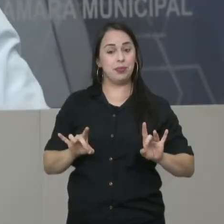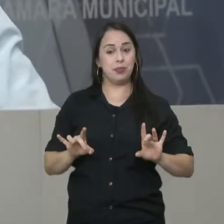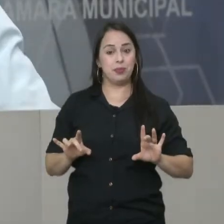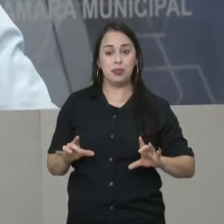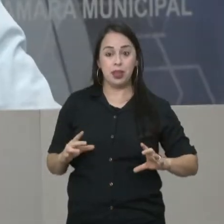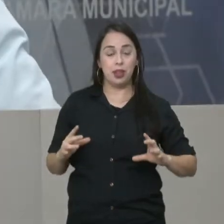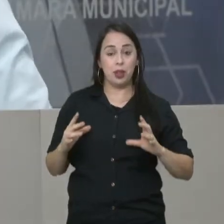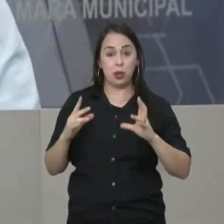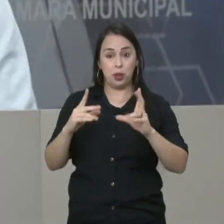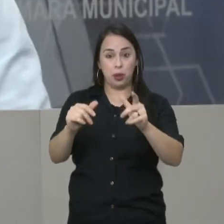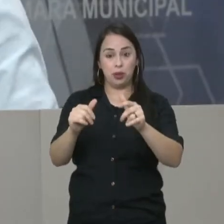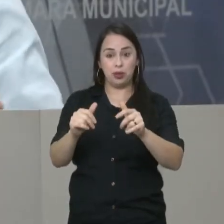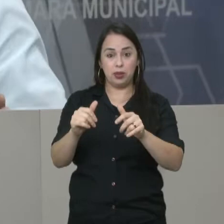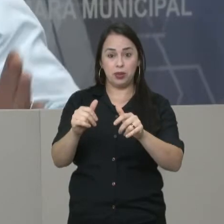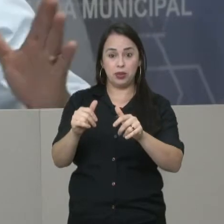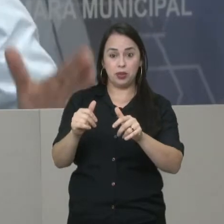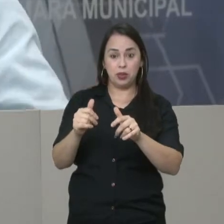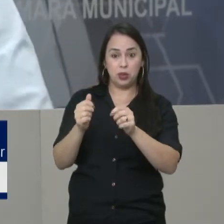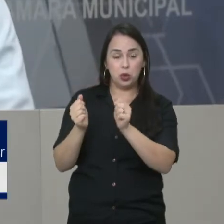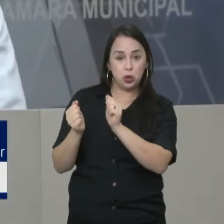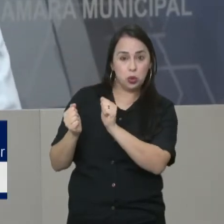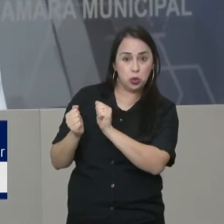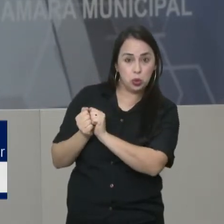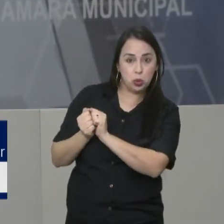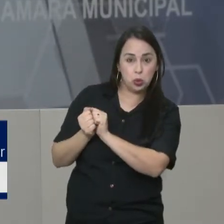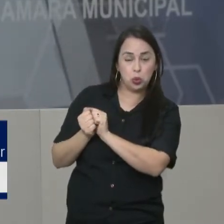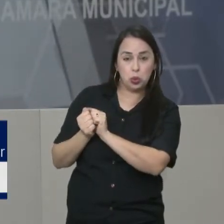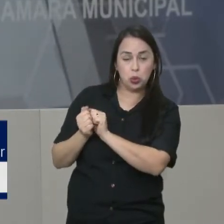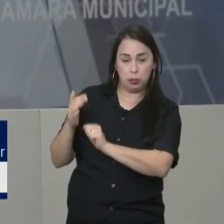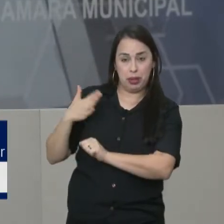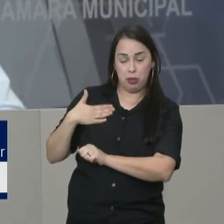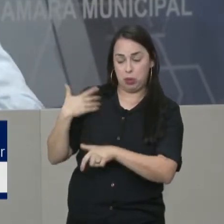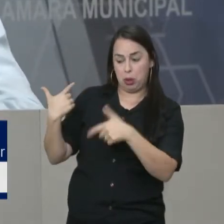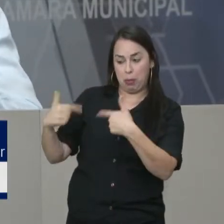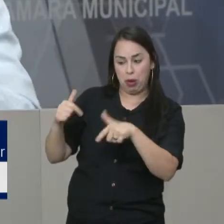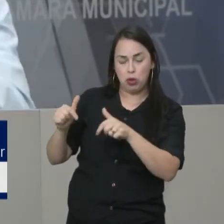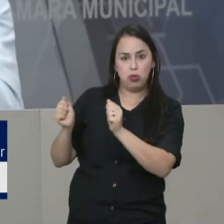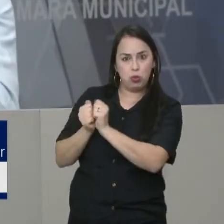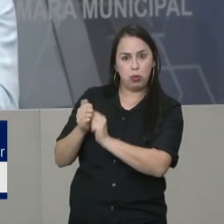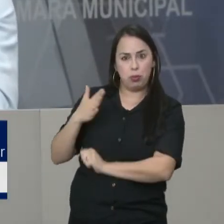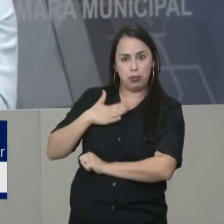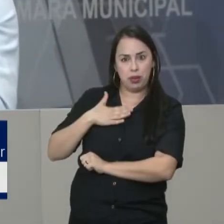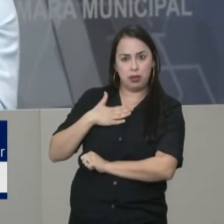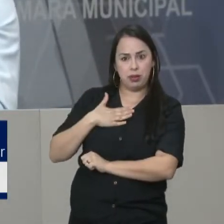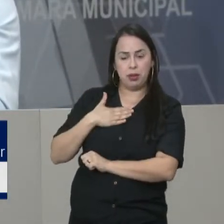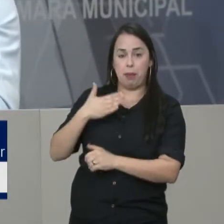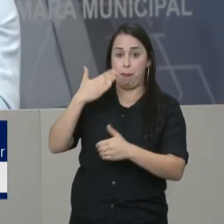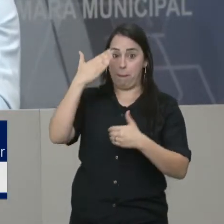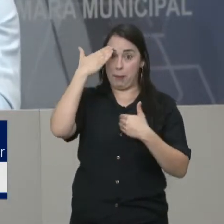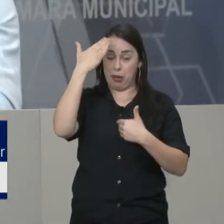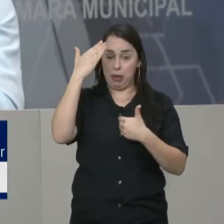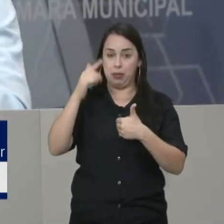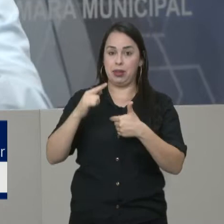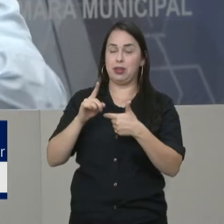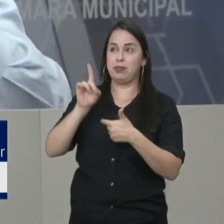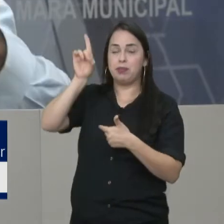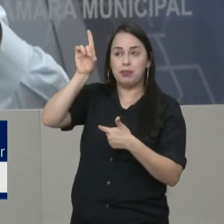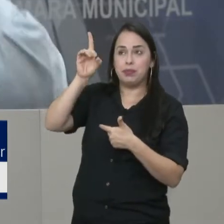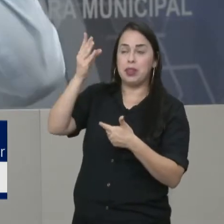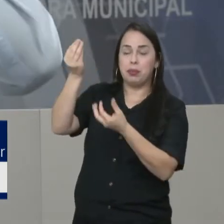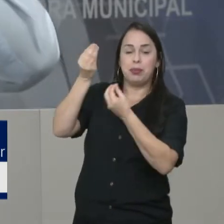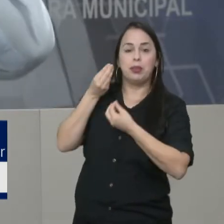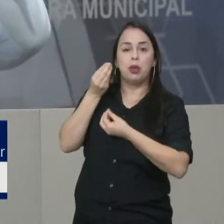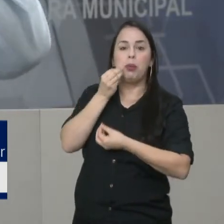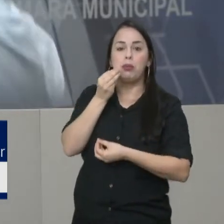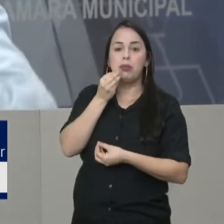todos aqueles que participaram comigo desse pleito das eleições. Primeiramente, agradecer a Deus, que me deu a